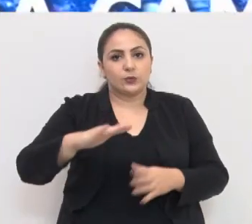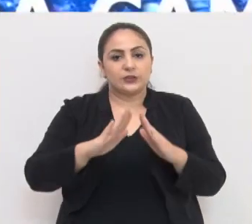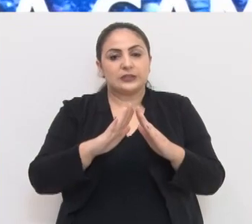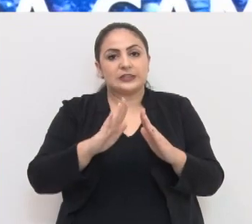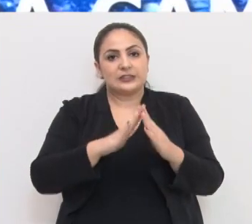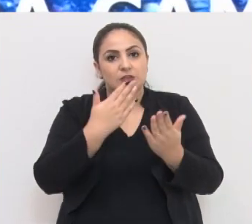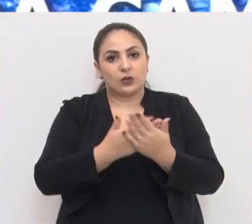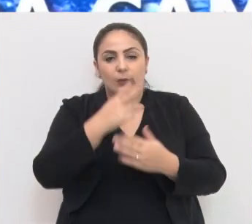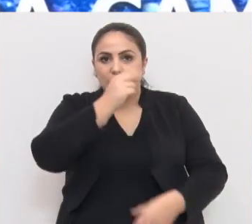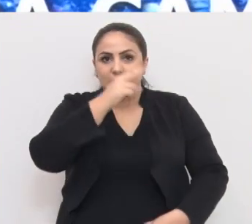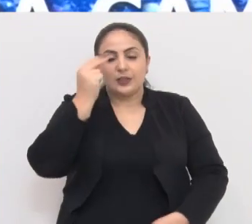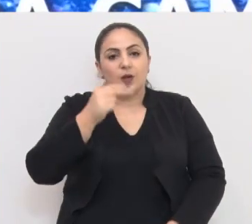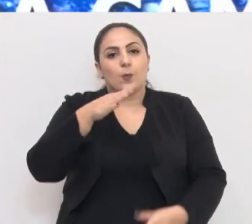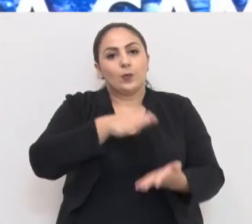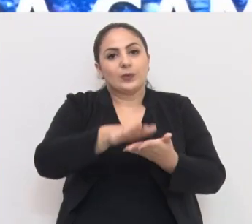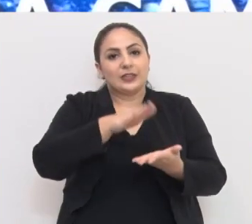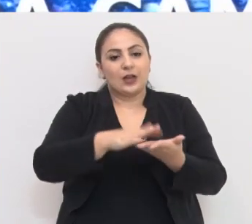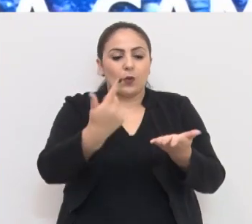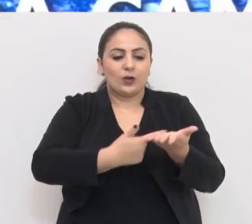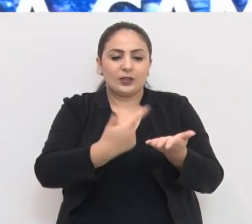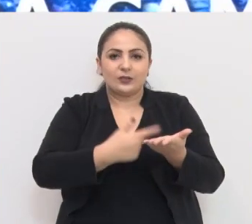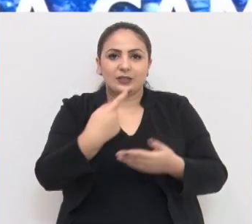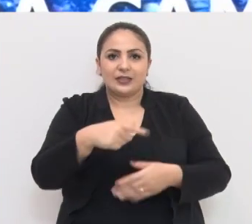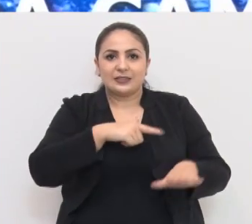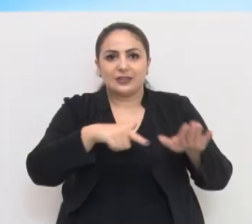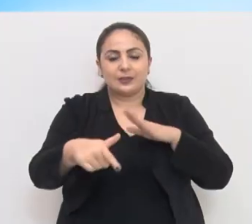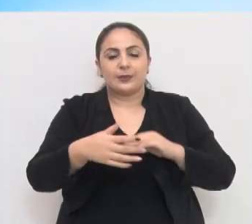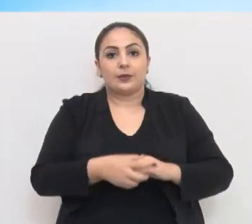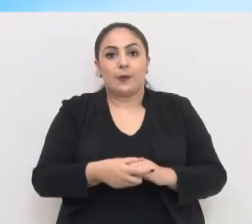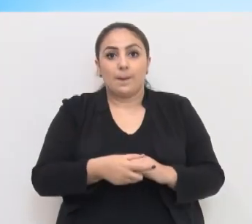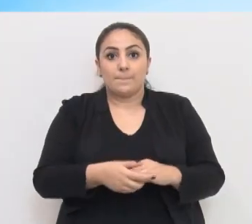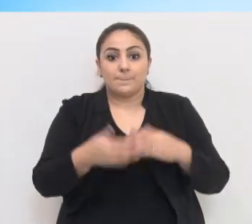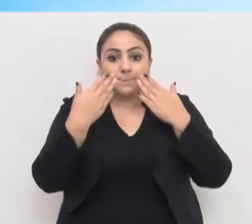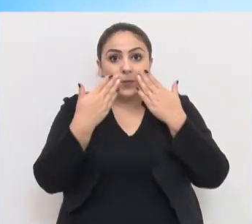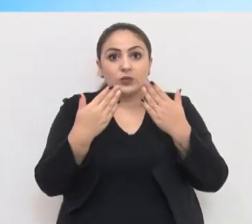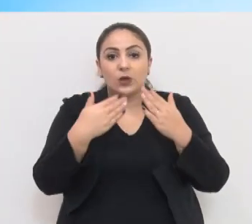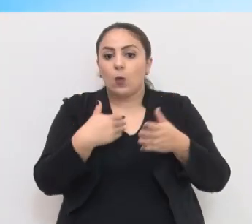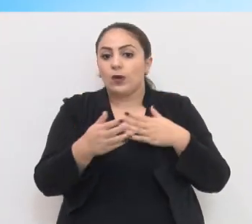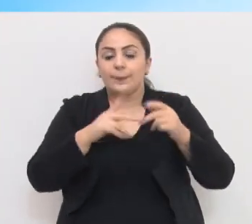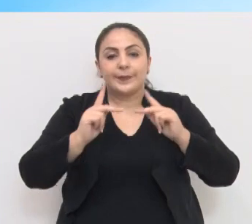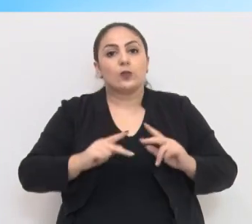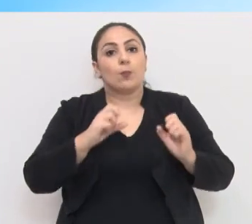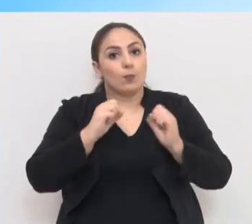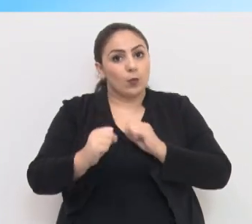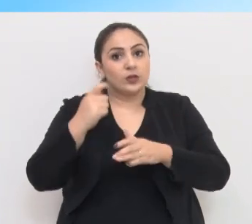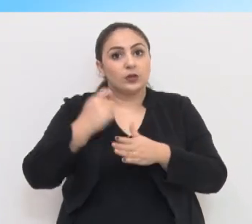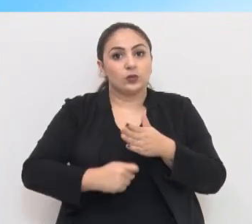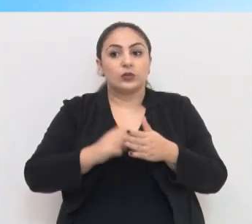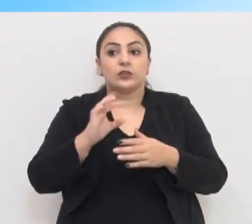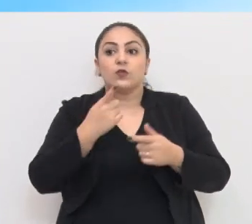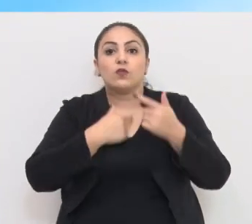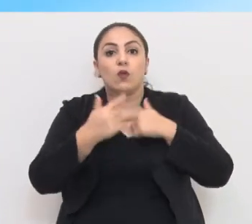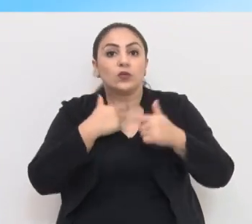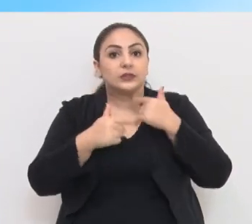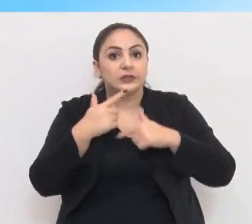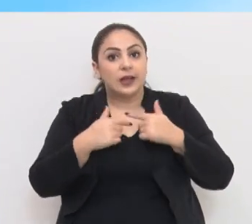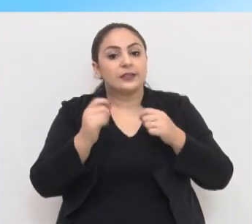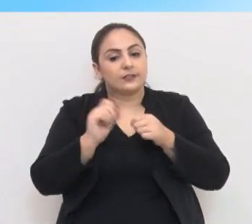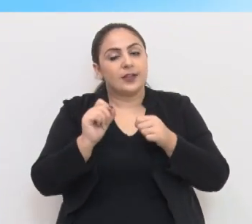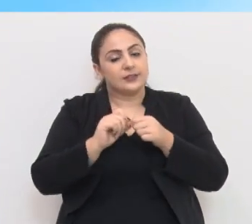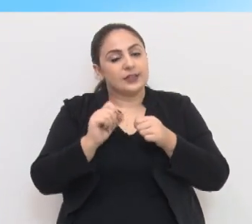Alunos de escola municipal lançam livro nesta semana. Prova que qualquer um pode se tornar um escritor, é somente ter